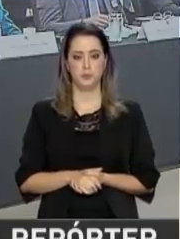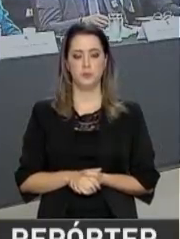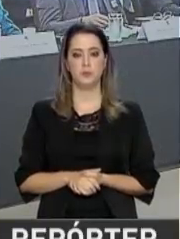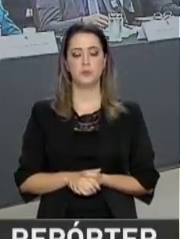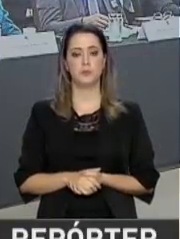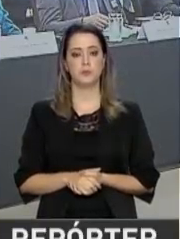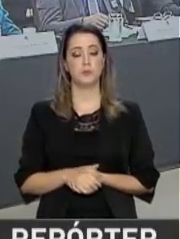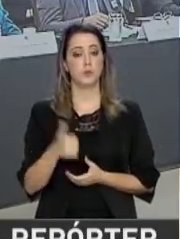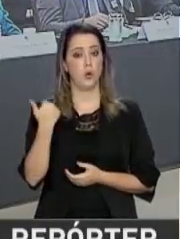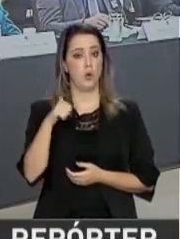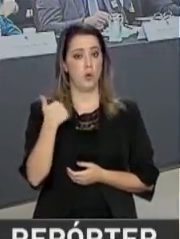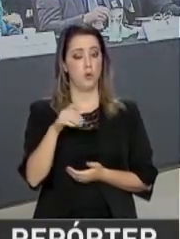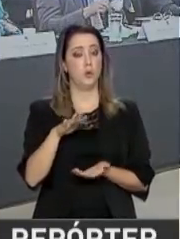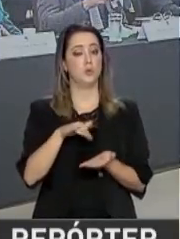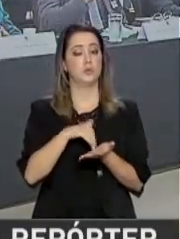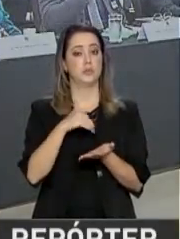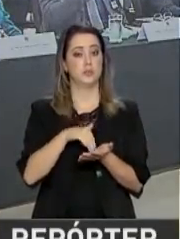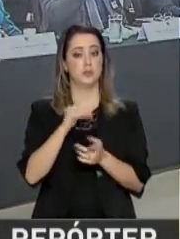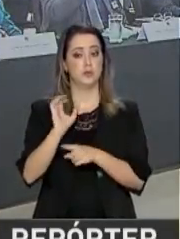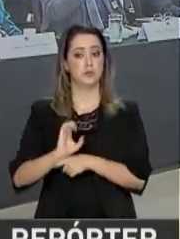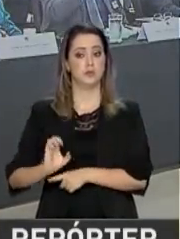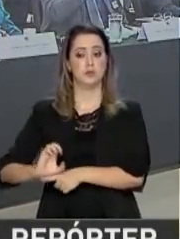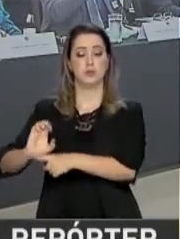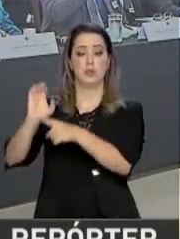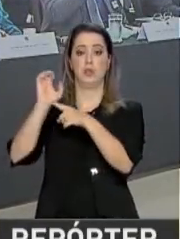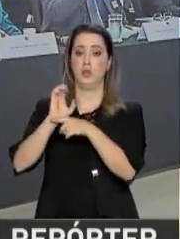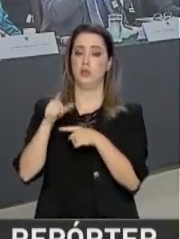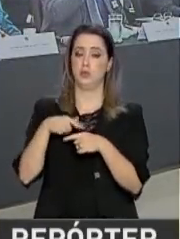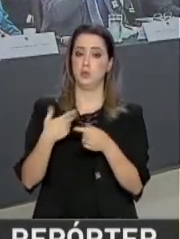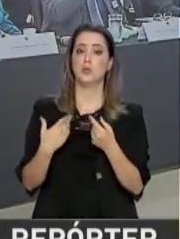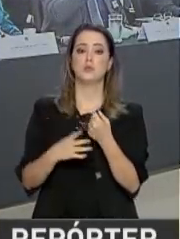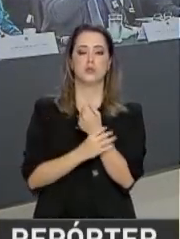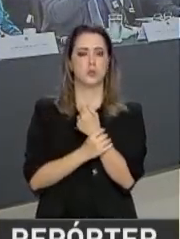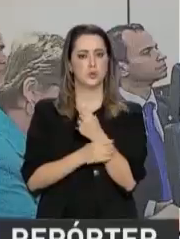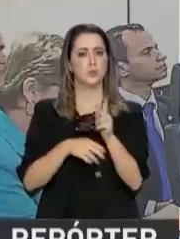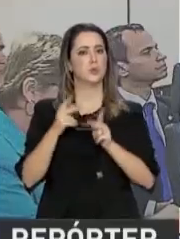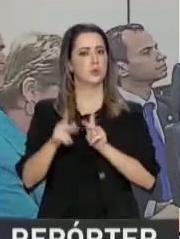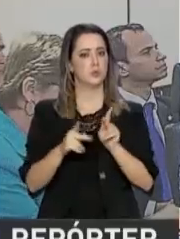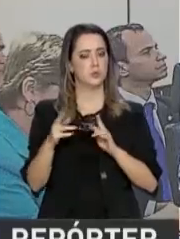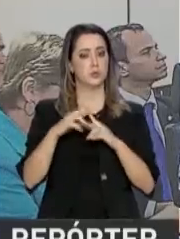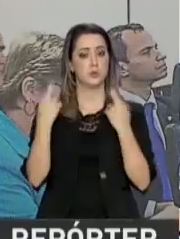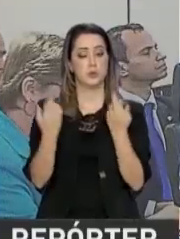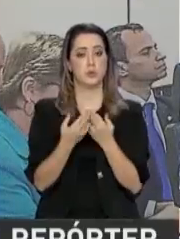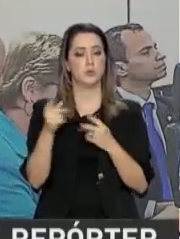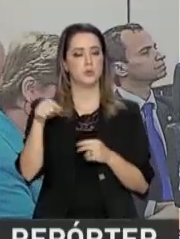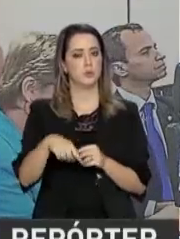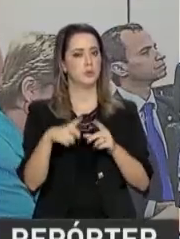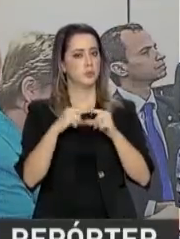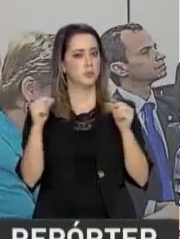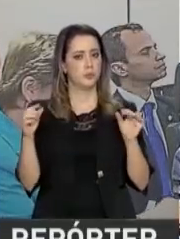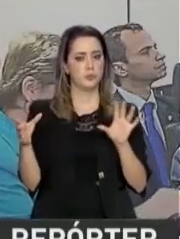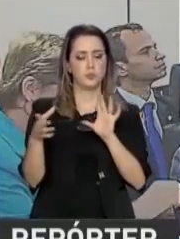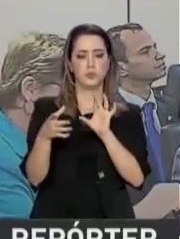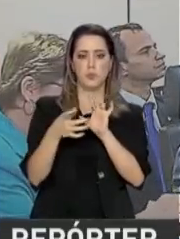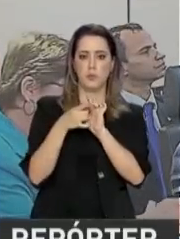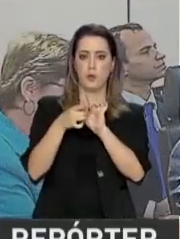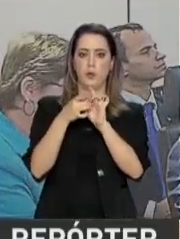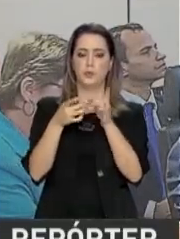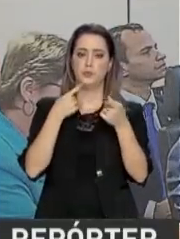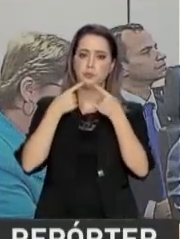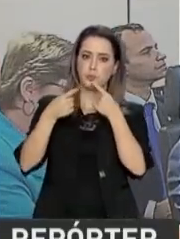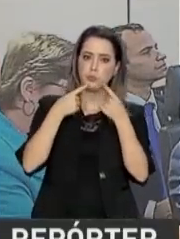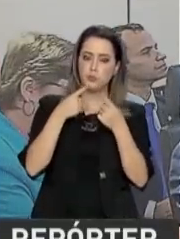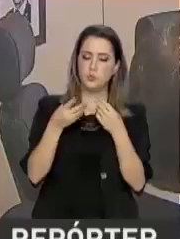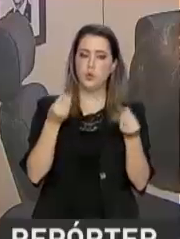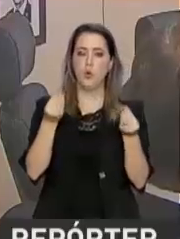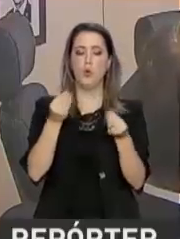onze secretários estaduais de segurança pública se reuniram em brasília para discutir a integração das ações de segurança na região